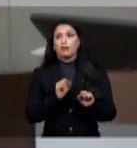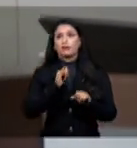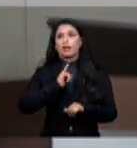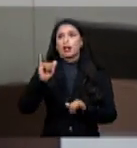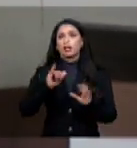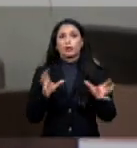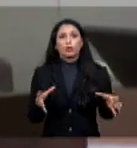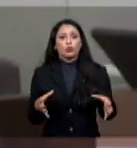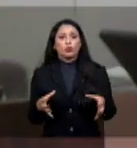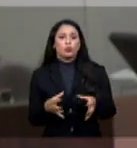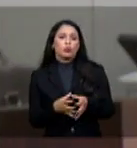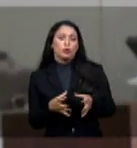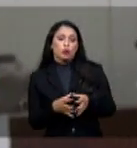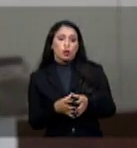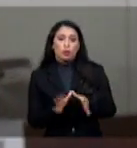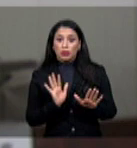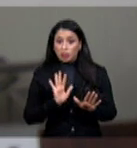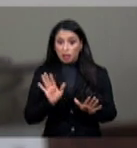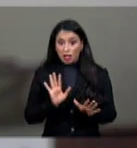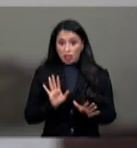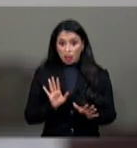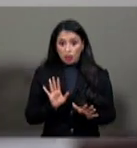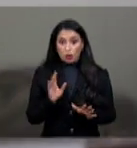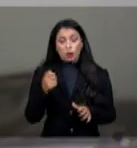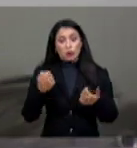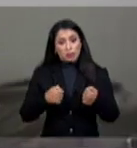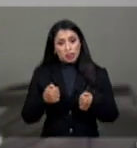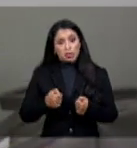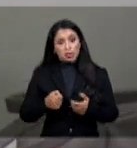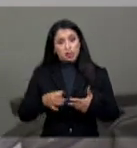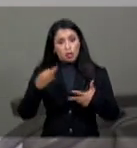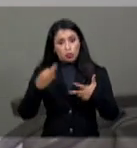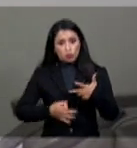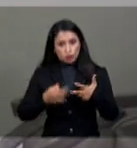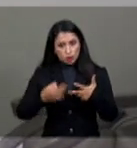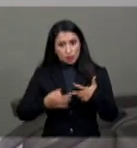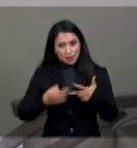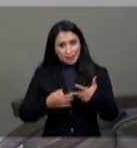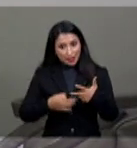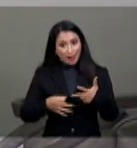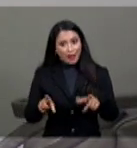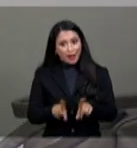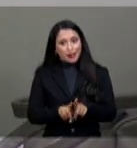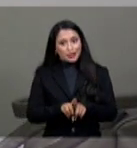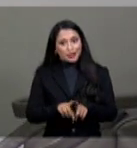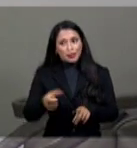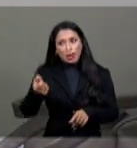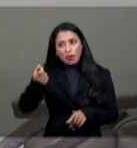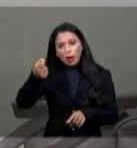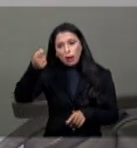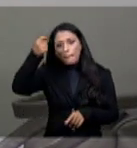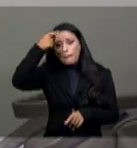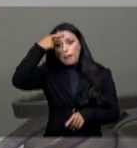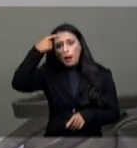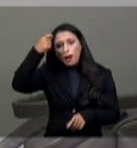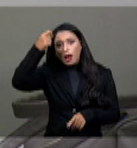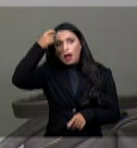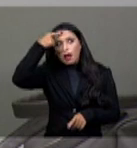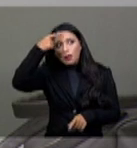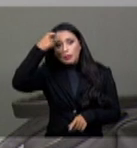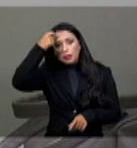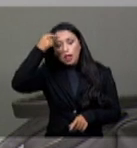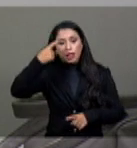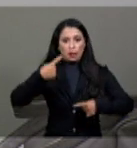grupo mais sensível ou outro. É preciso que o judiciário também refloreste a sua mente, que haja o reflorestamento também